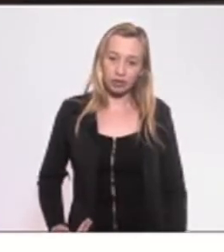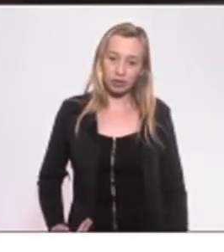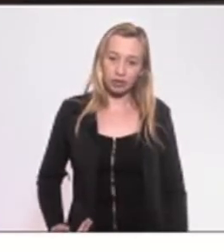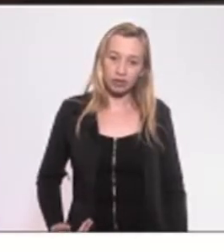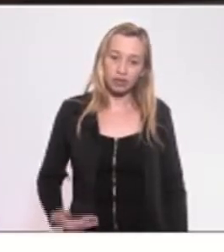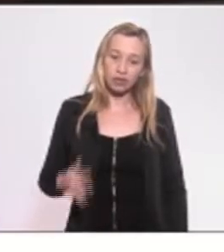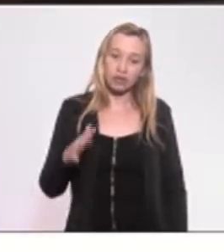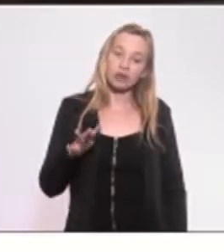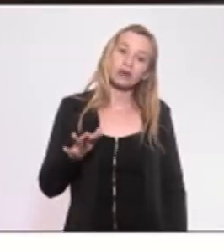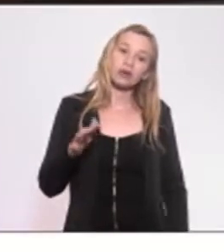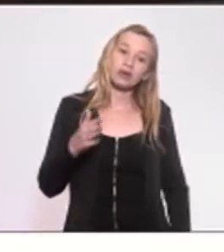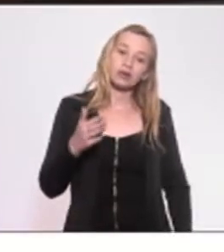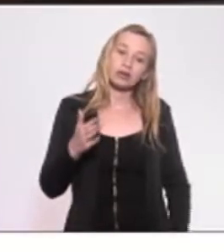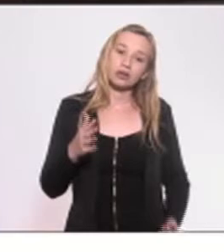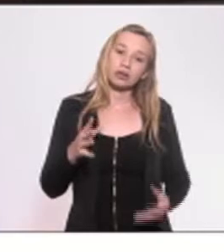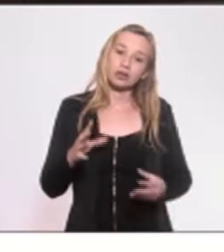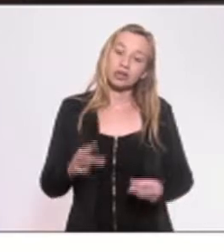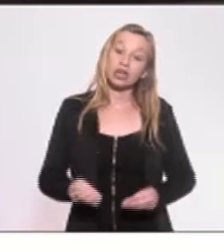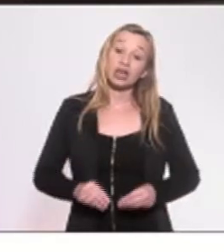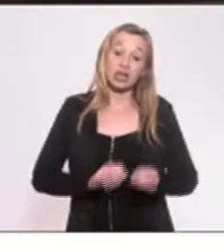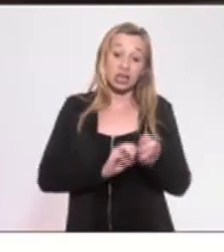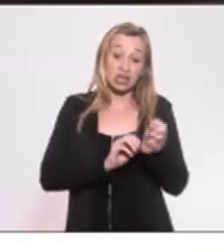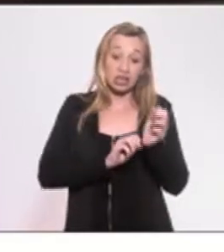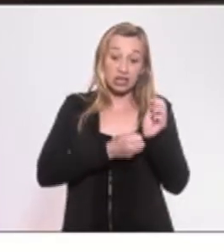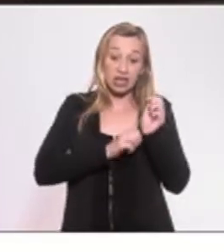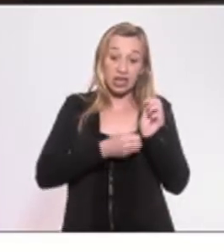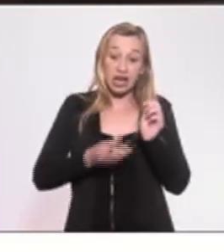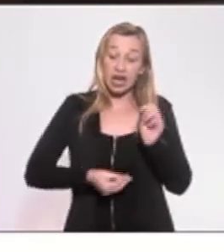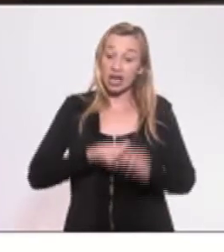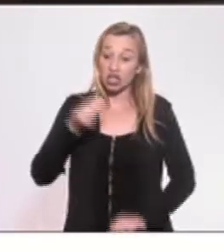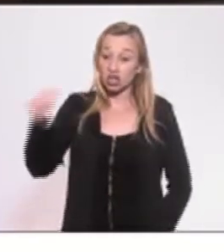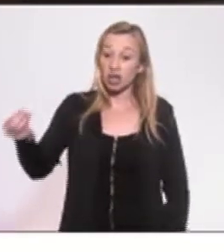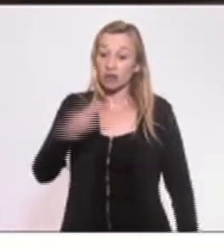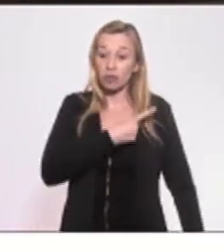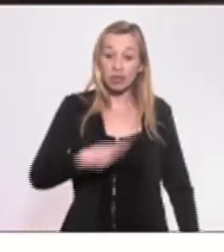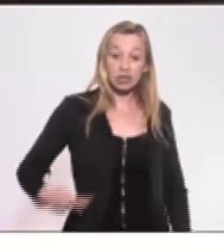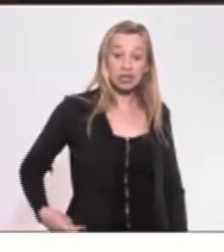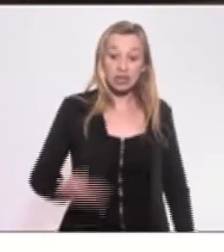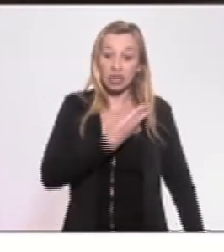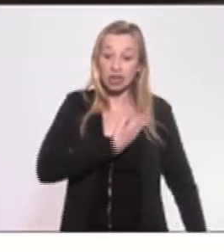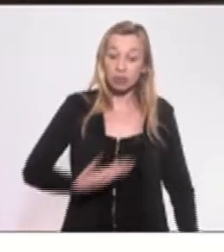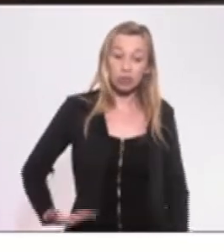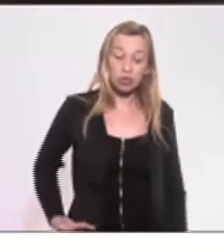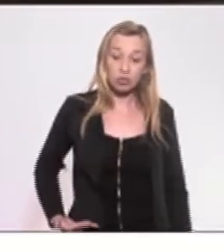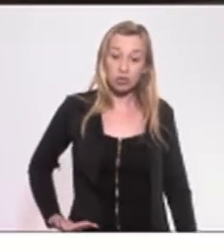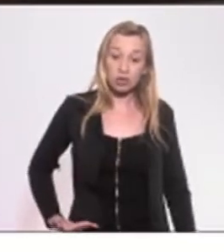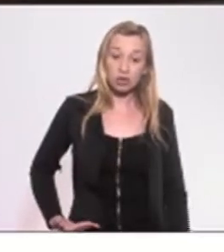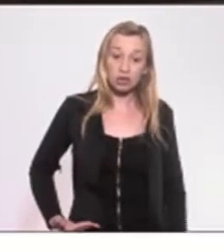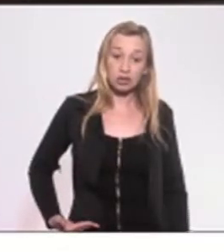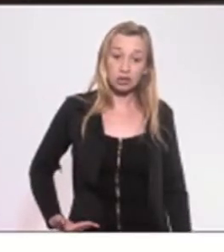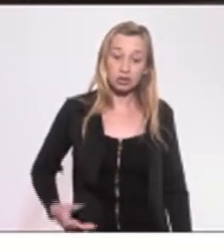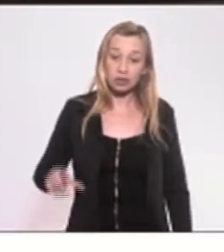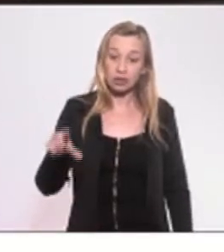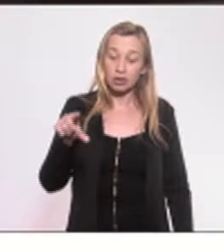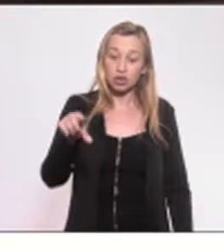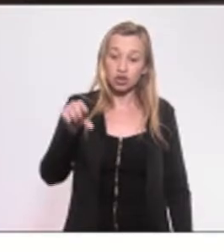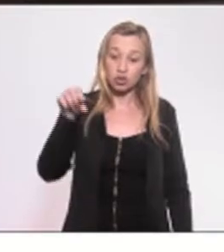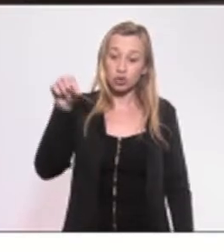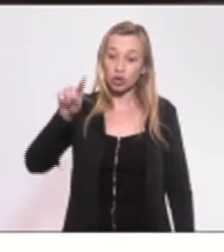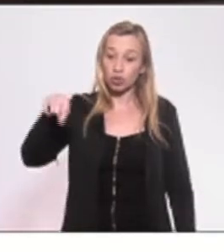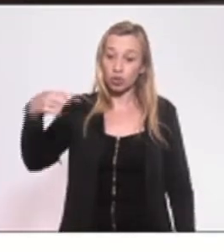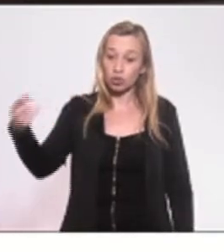falência, entregar a chave ao presidente da República para nomear um